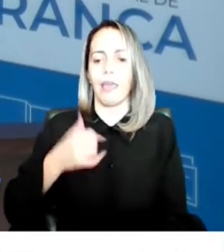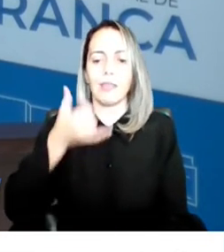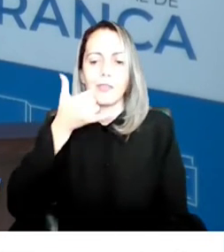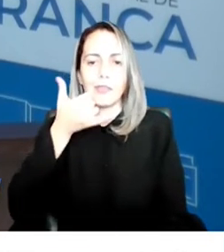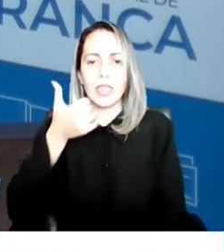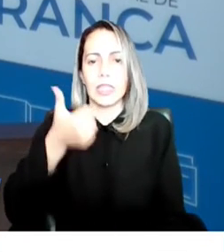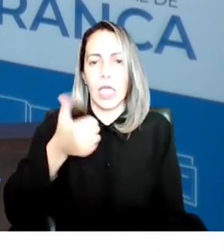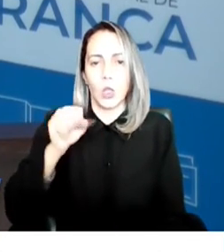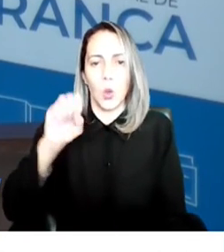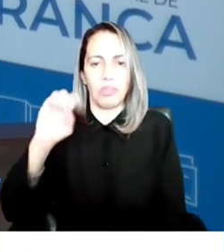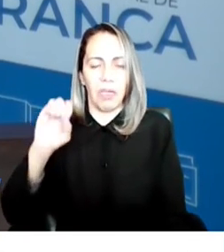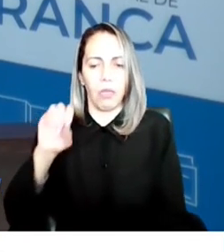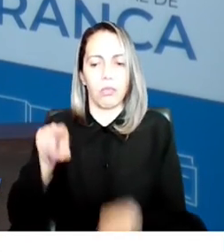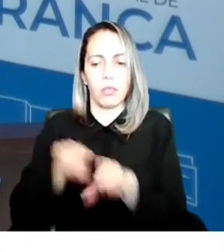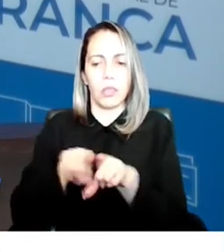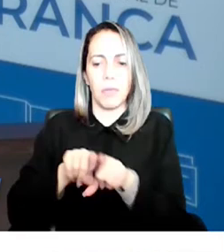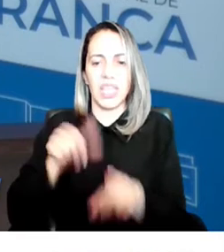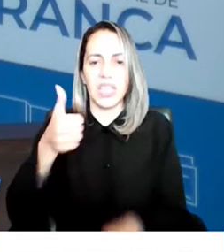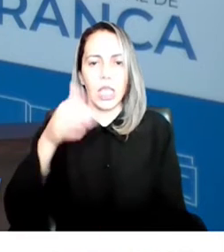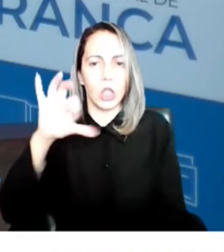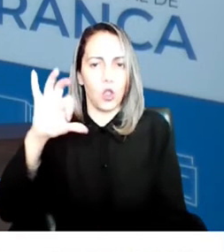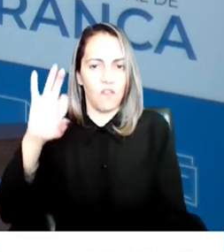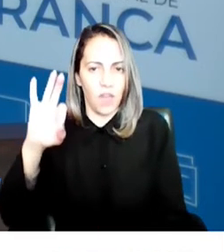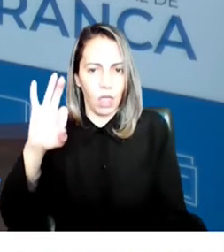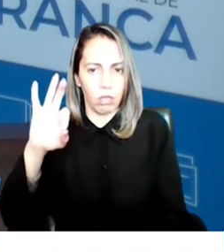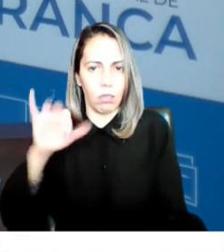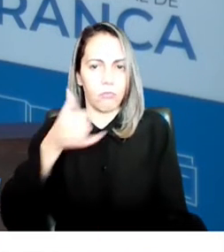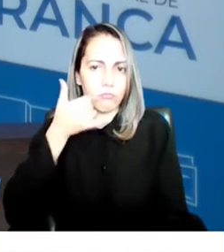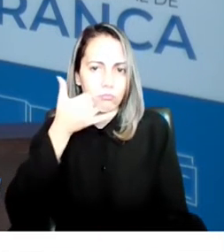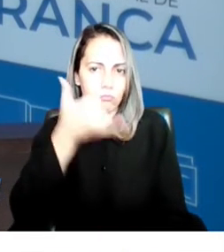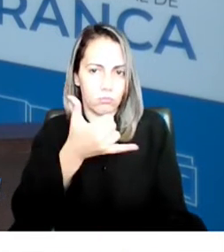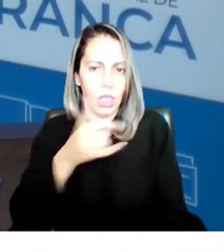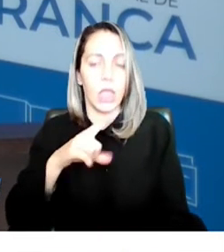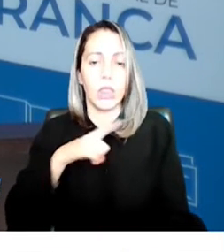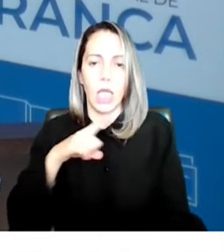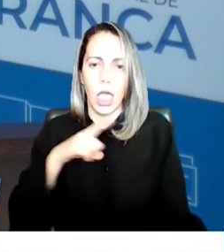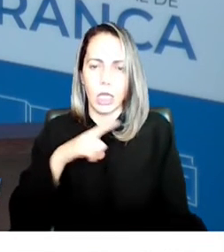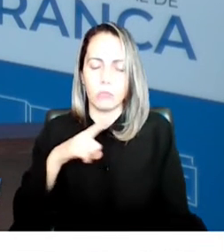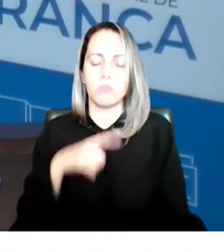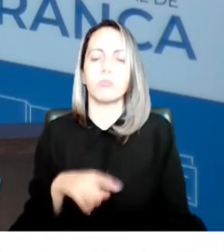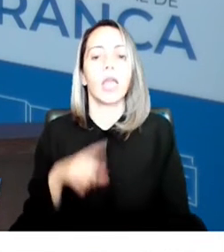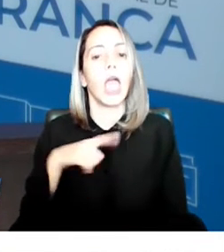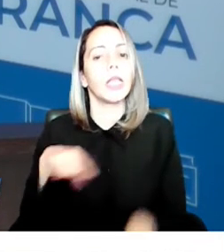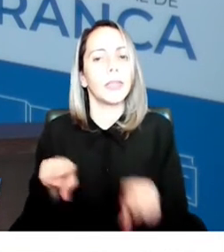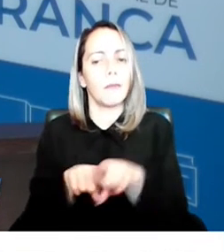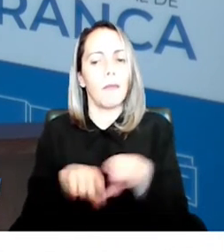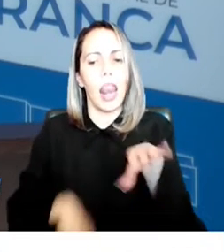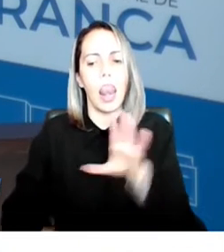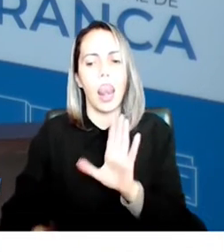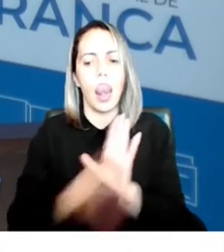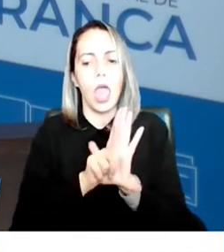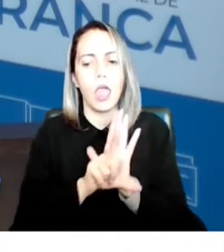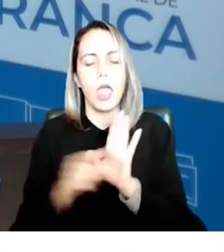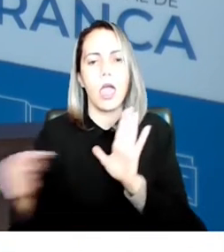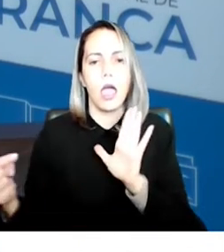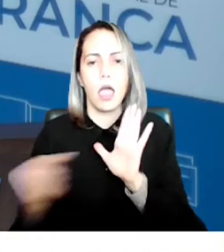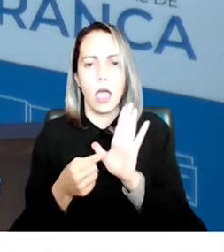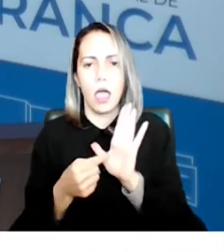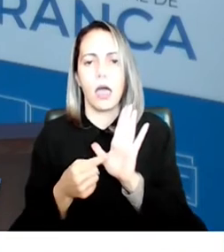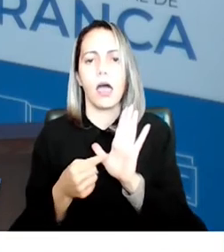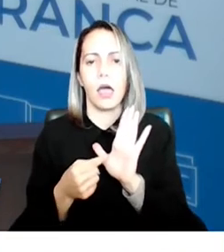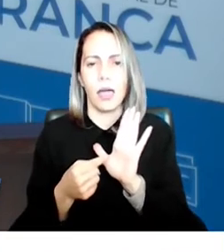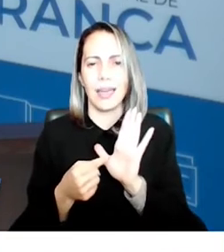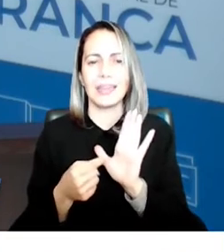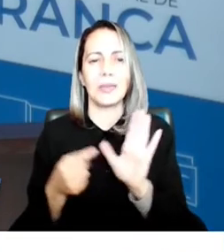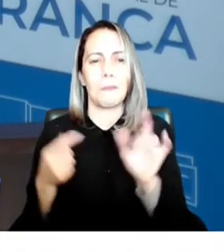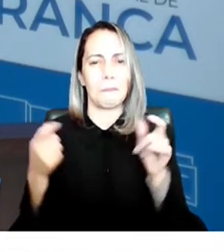190 e alguns outros números. E, inclusive, temos uma lei onde deveríamos ter afixado